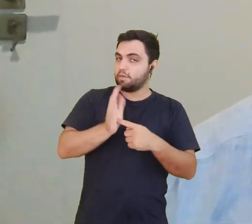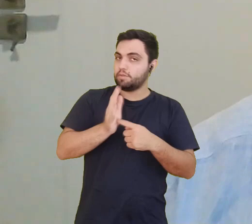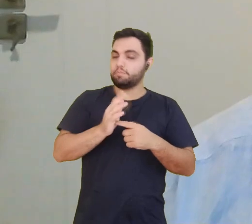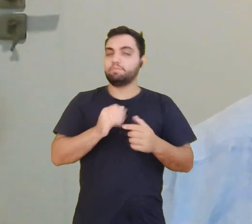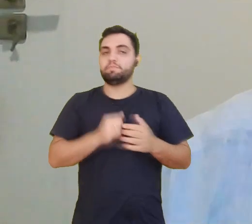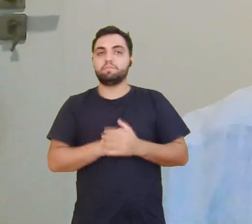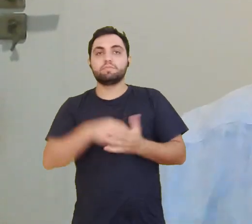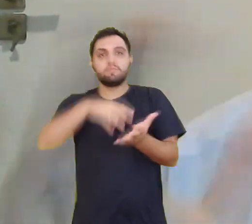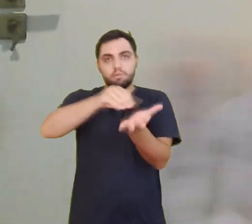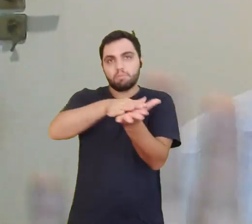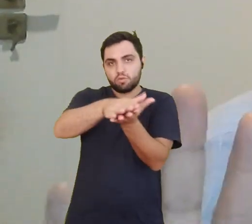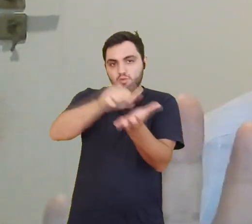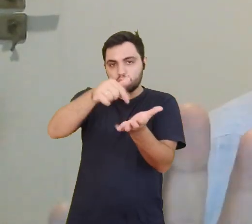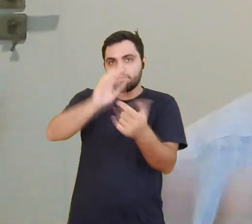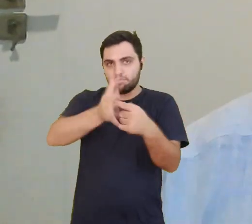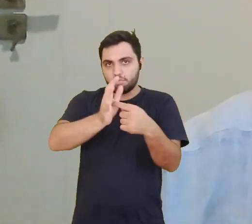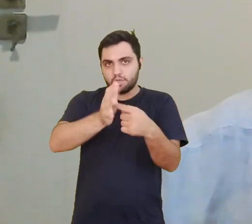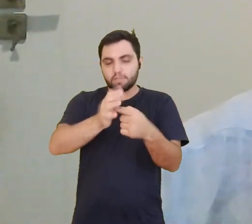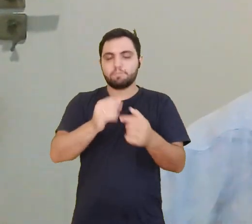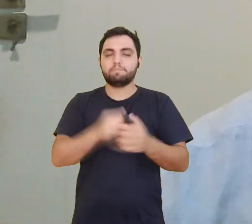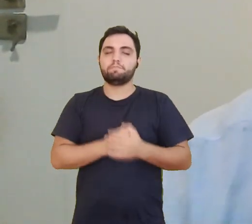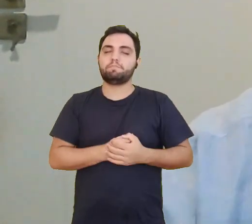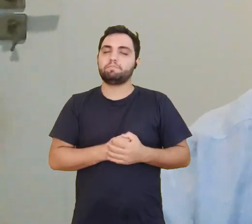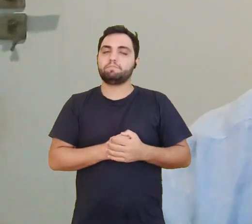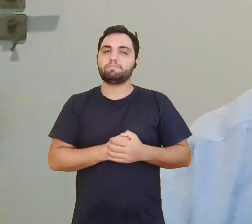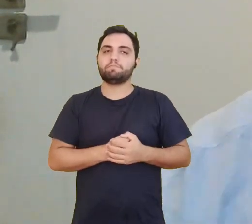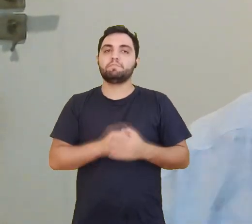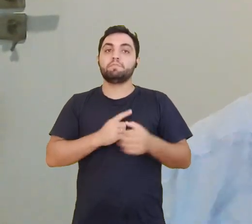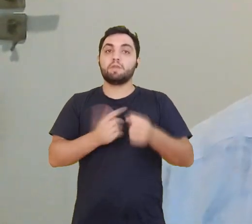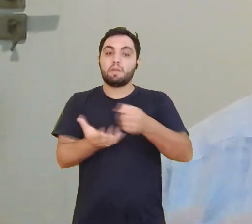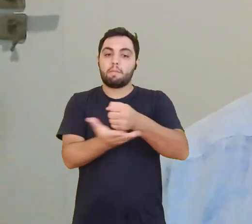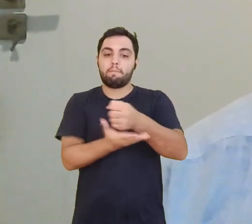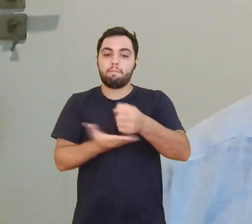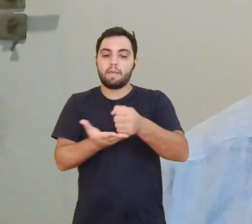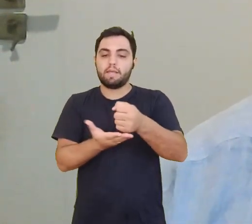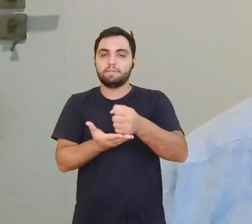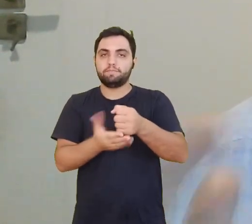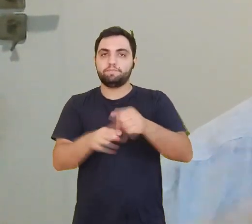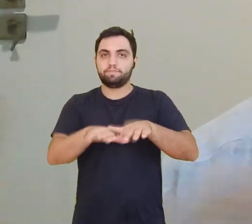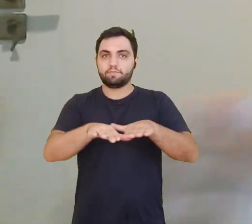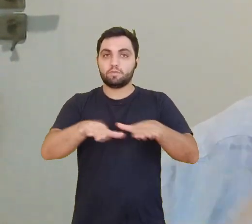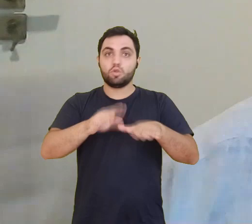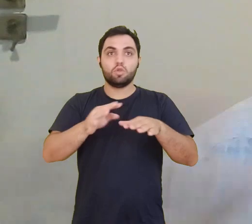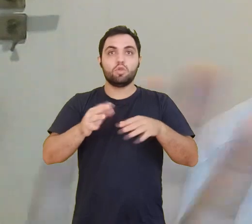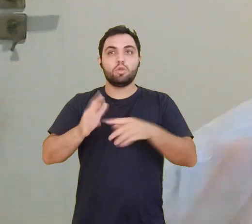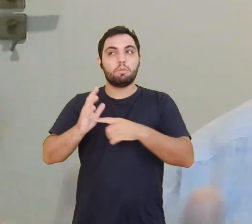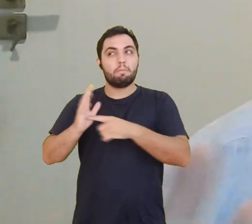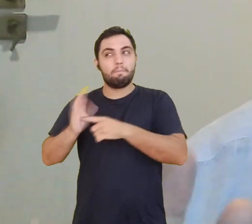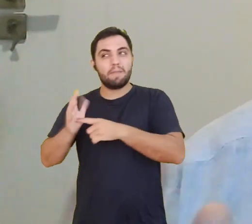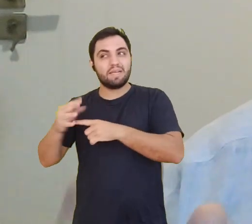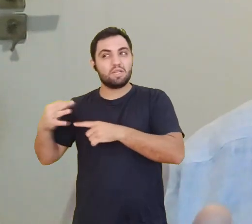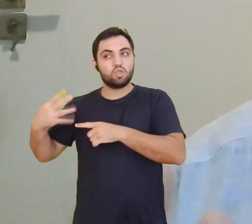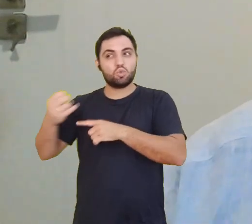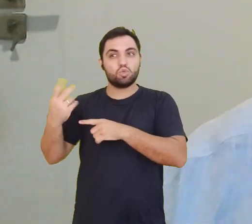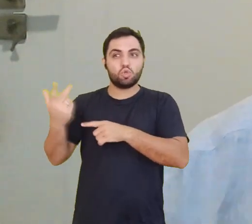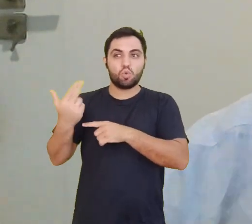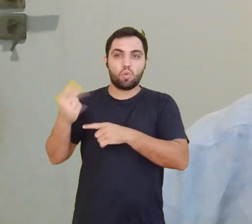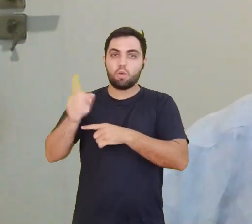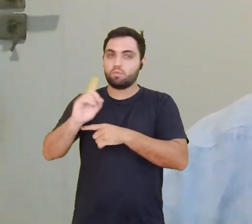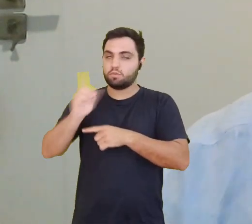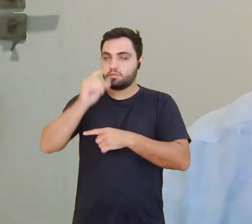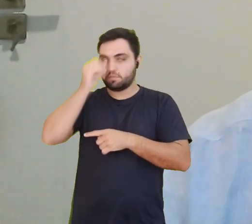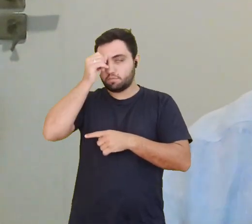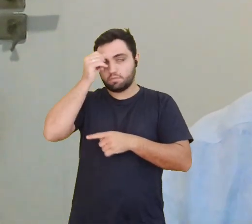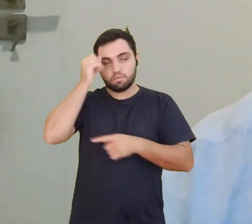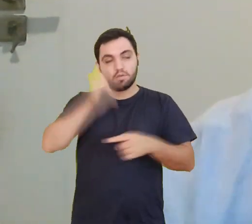máquina, grosseiramente falando, ela tem uma base. É que nem todas as máquinas são assim, mas assim, grosseiramente vai dar para você entender.